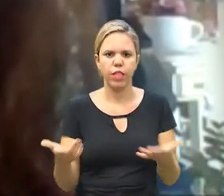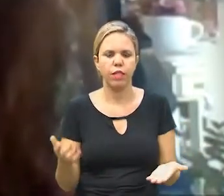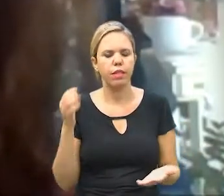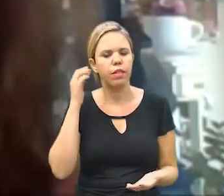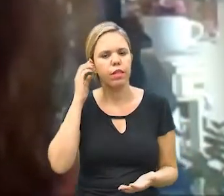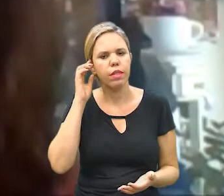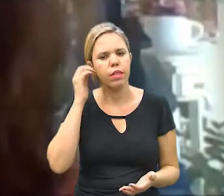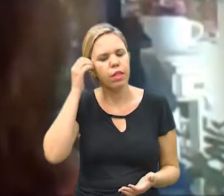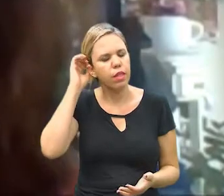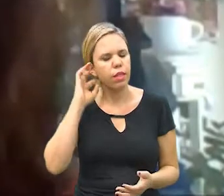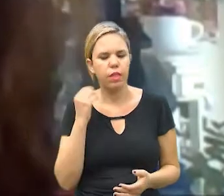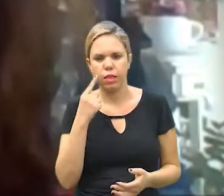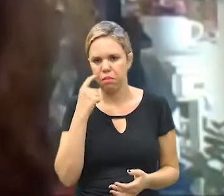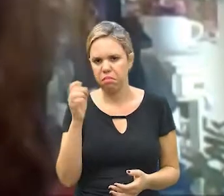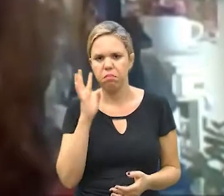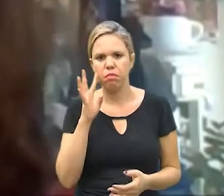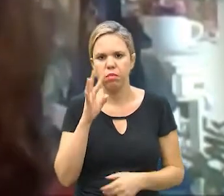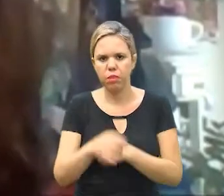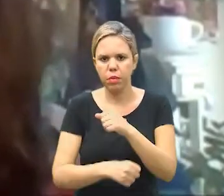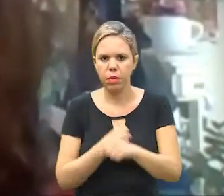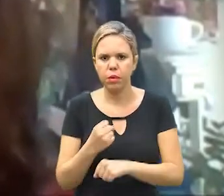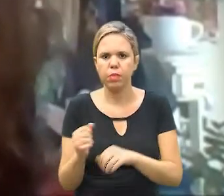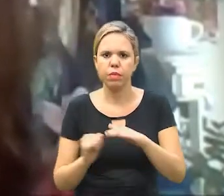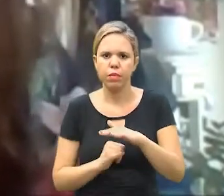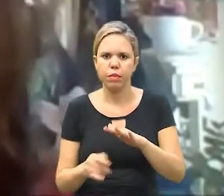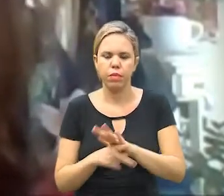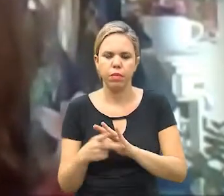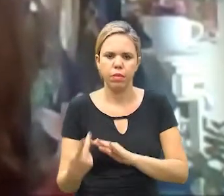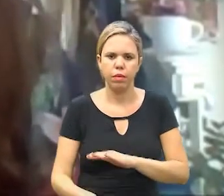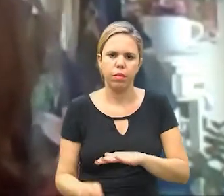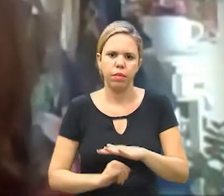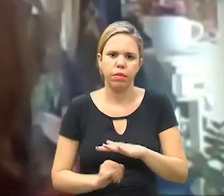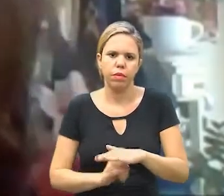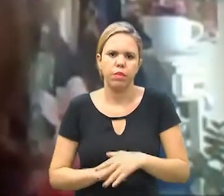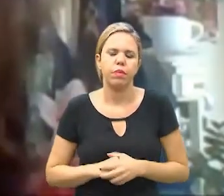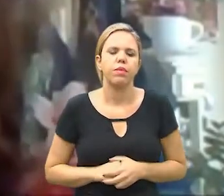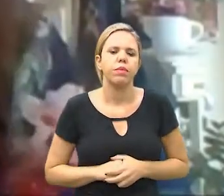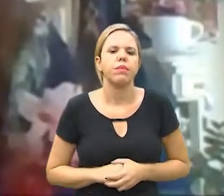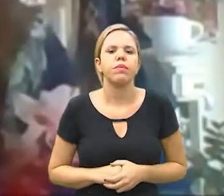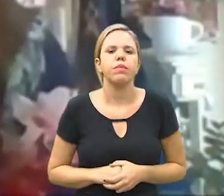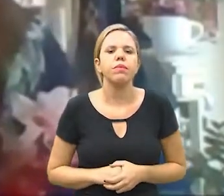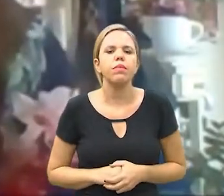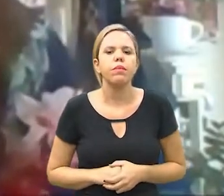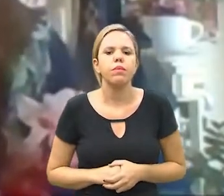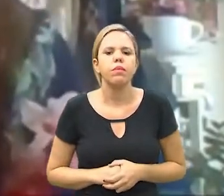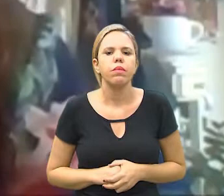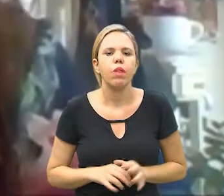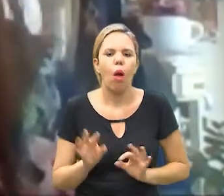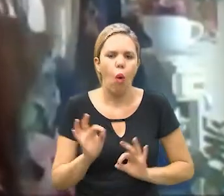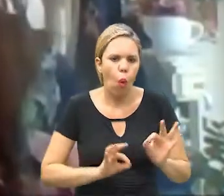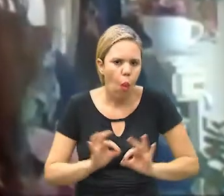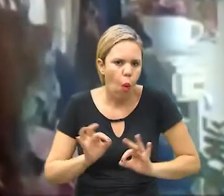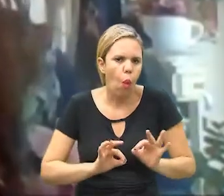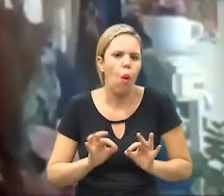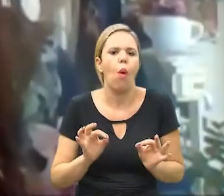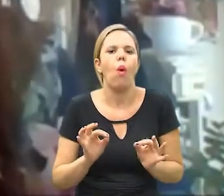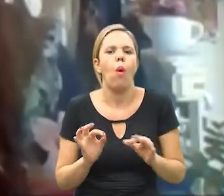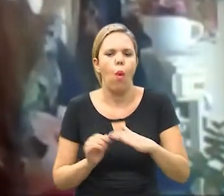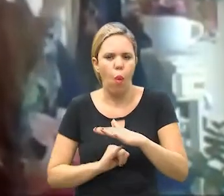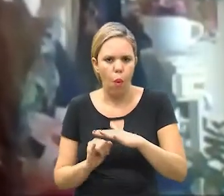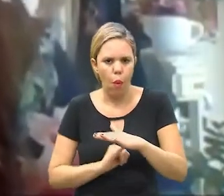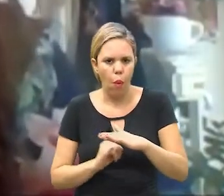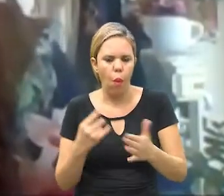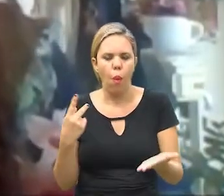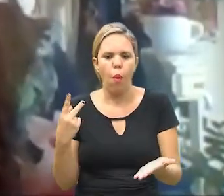fazendo. Olha que interessante. E cada ano é realizado na sede de uma instituição. Essa organização entre